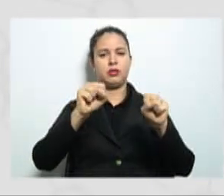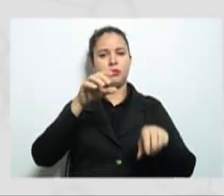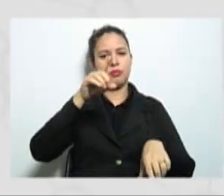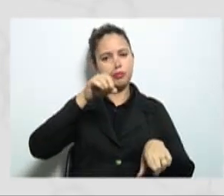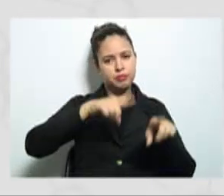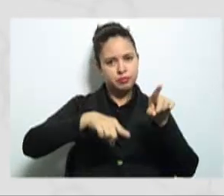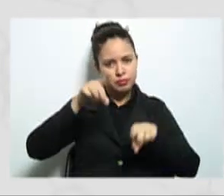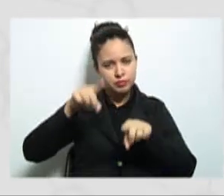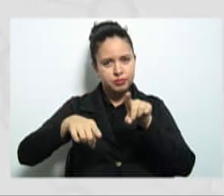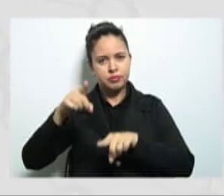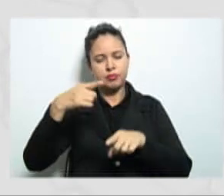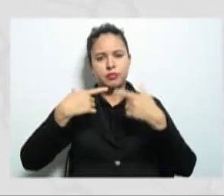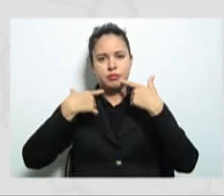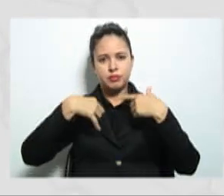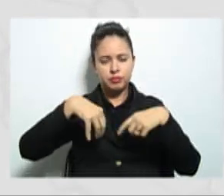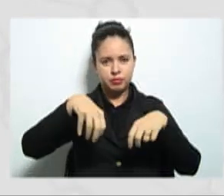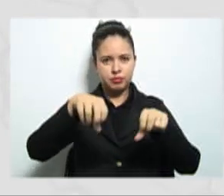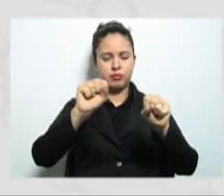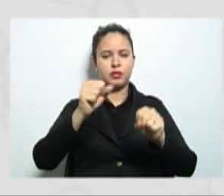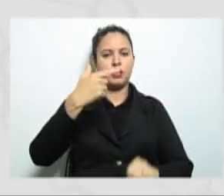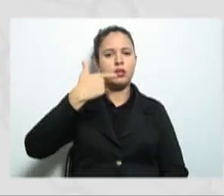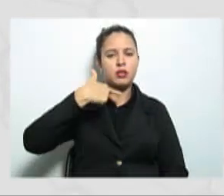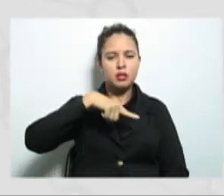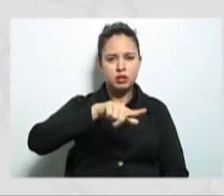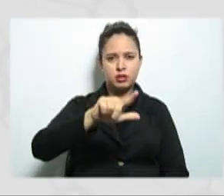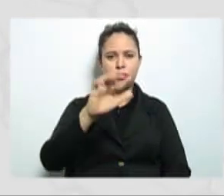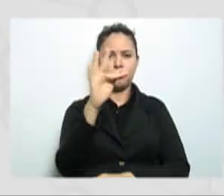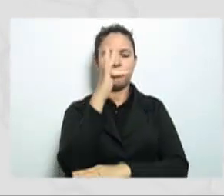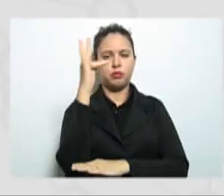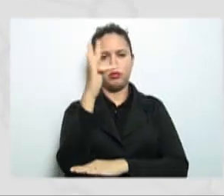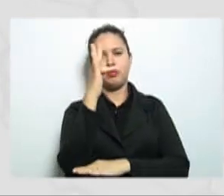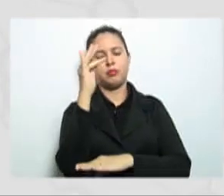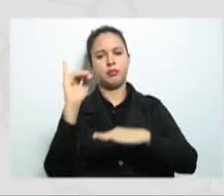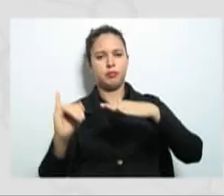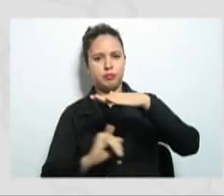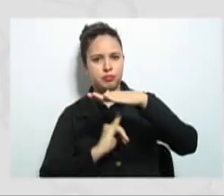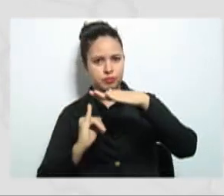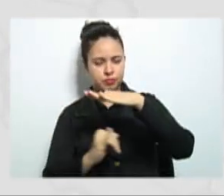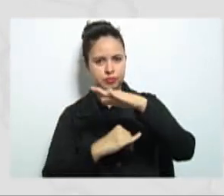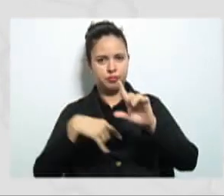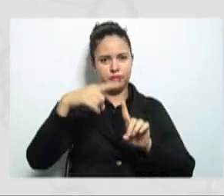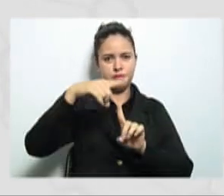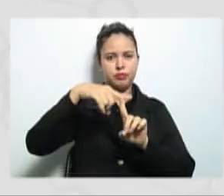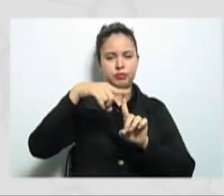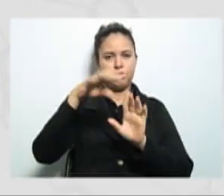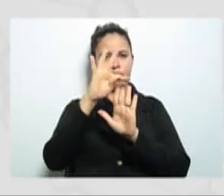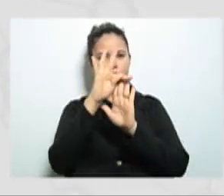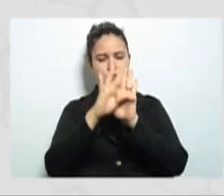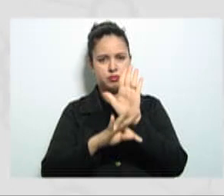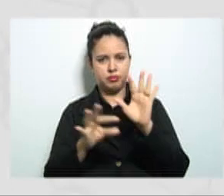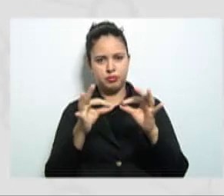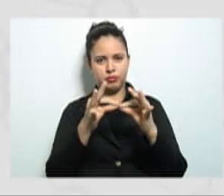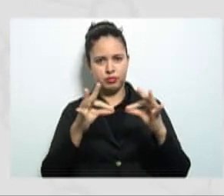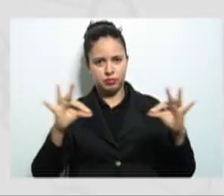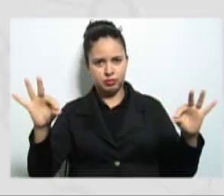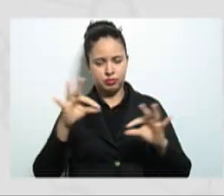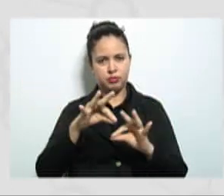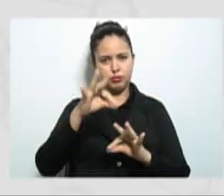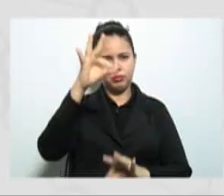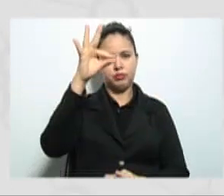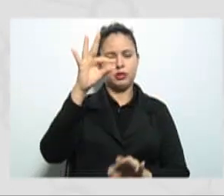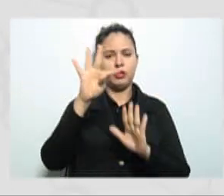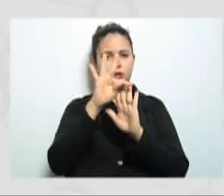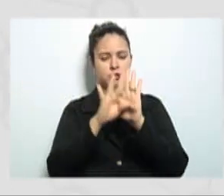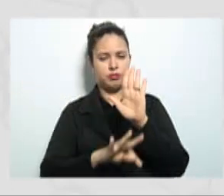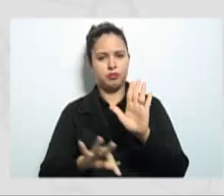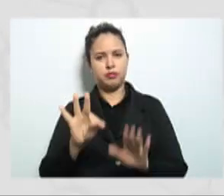linguagem, a língua padrão e a não padrão, tipologia textual, coesão textual, textos técnicos,